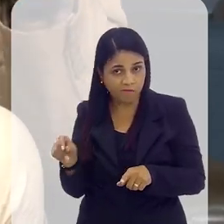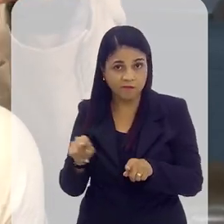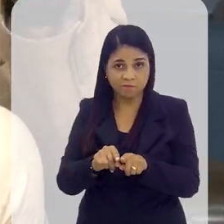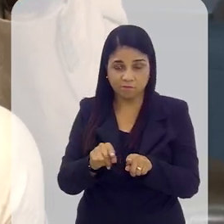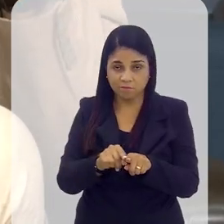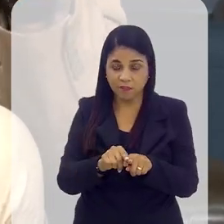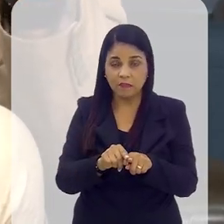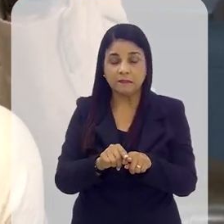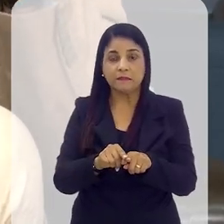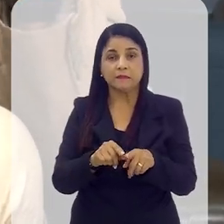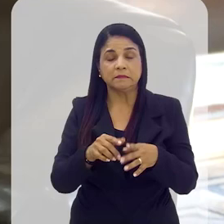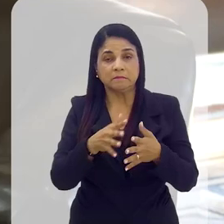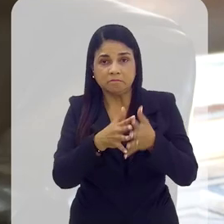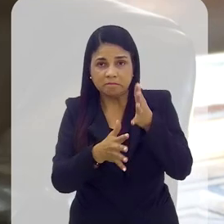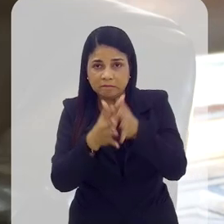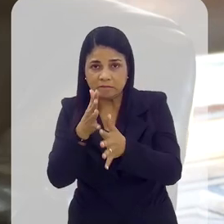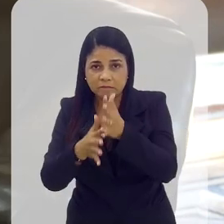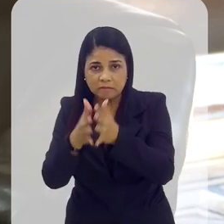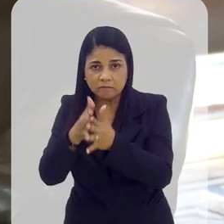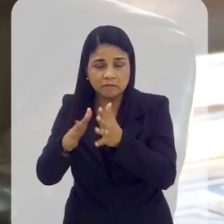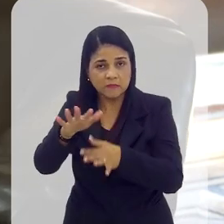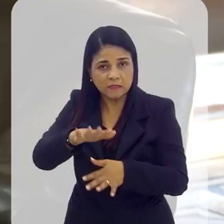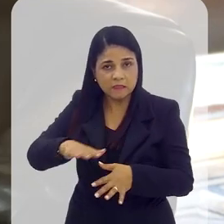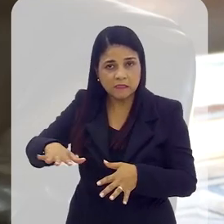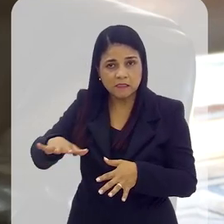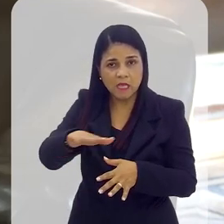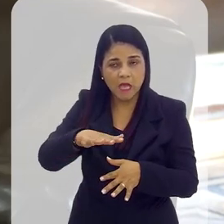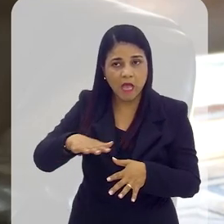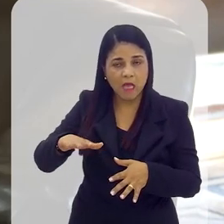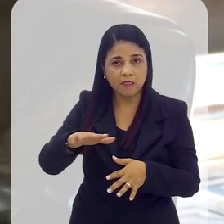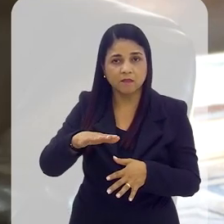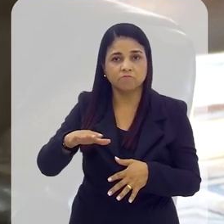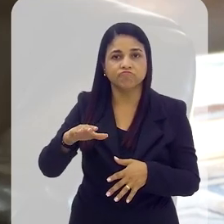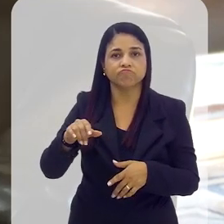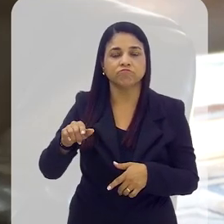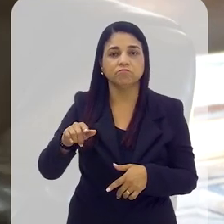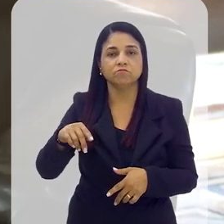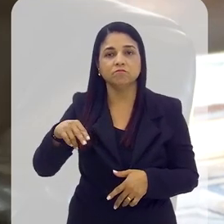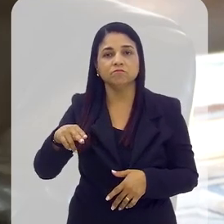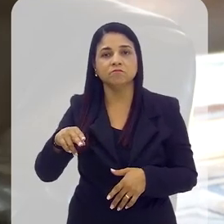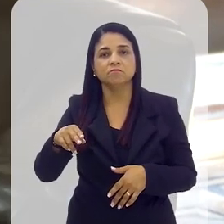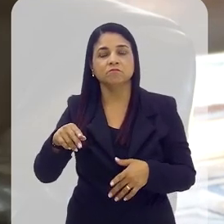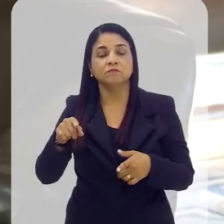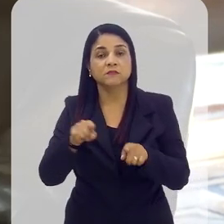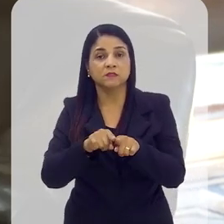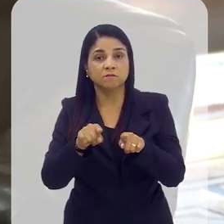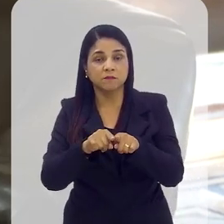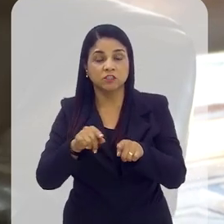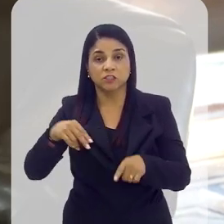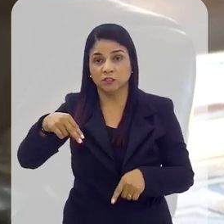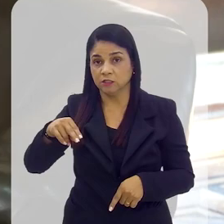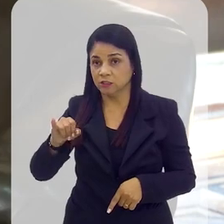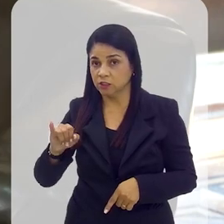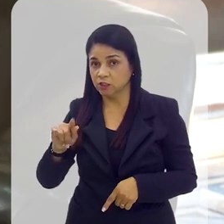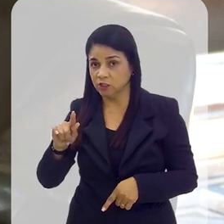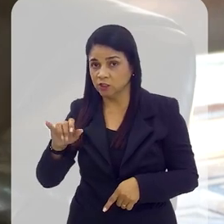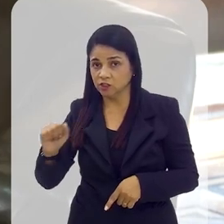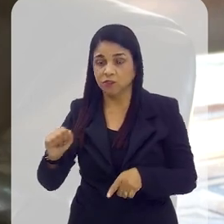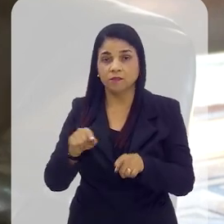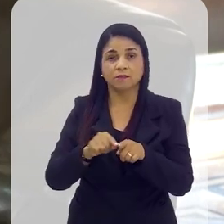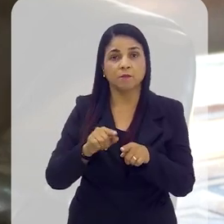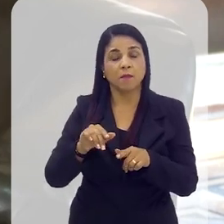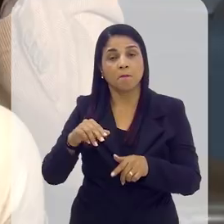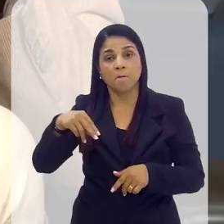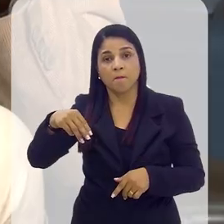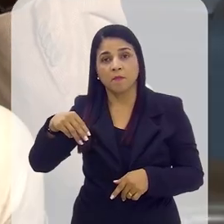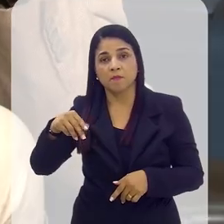mais uma coisa conturbada, principalmente nessa área do Sahel, que a Alicia fala de Mali, fala do Níger,